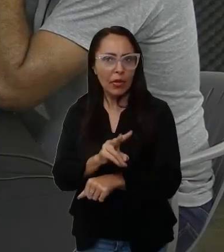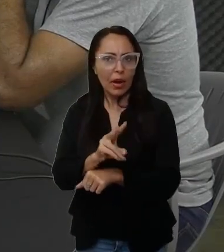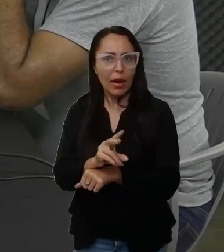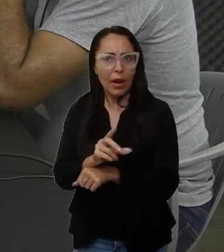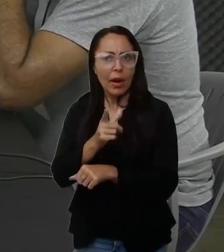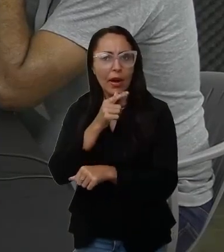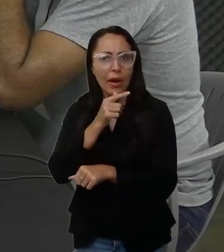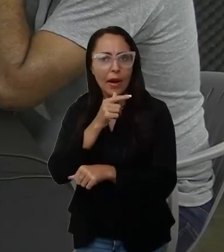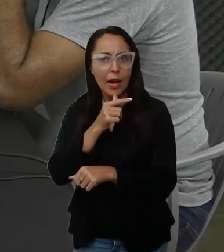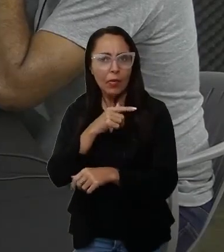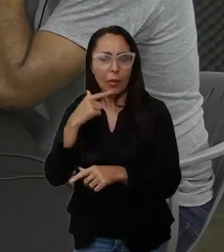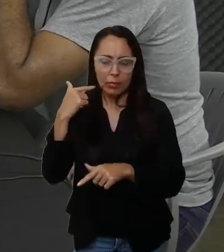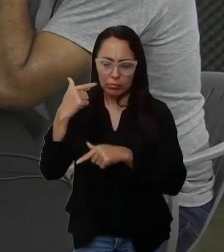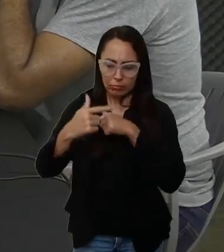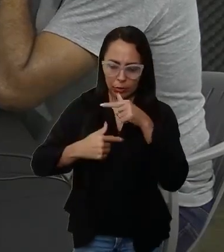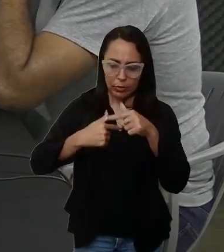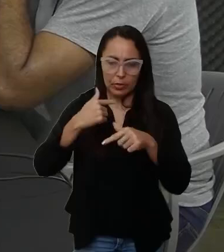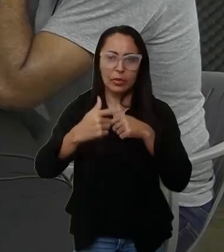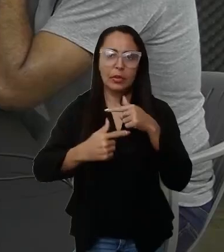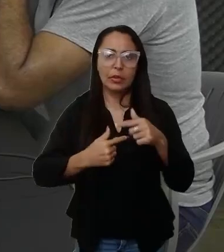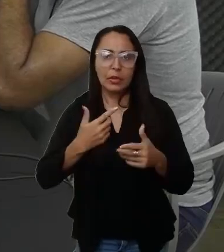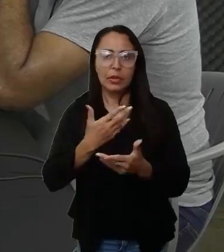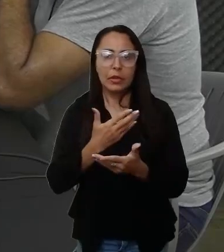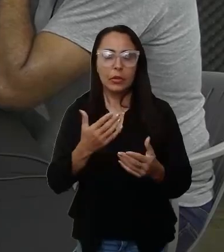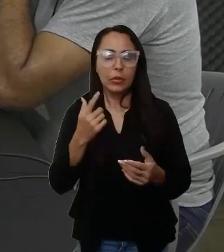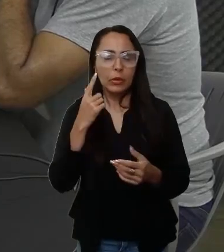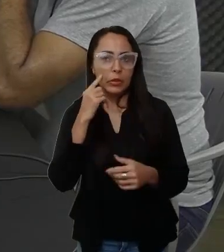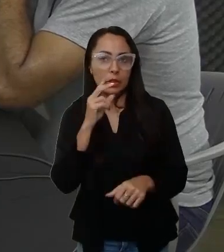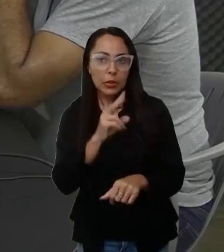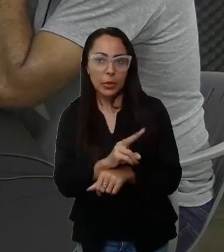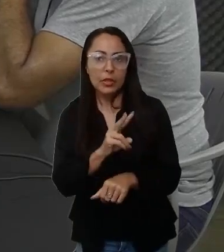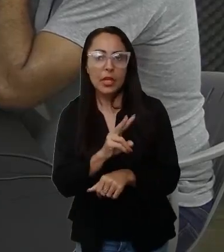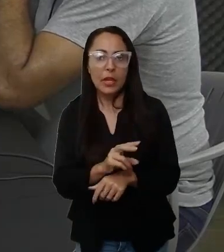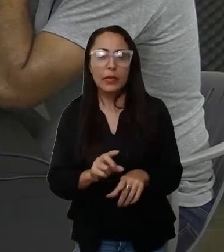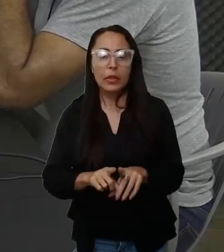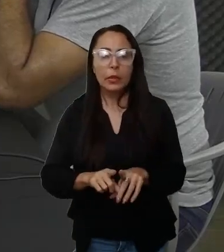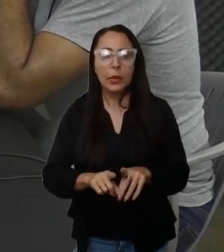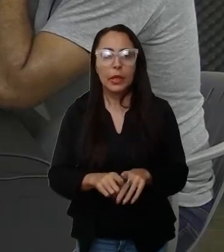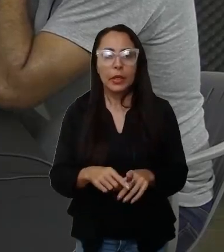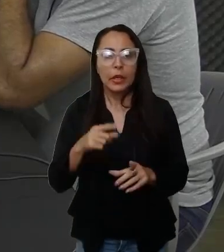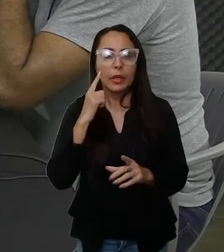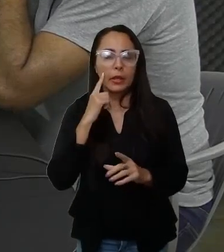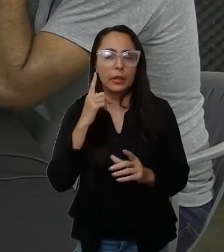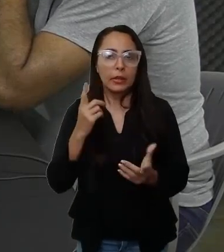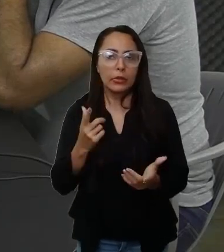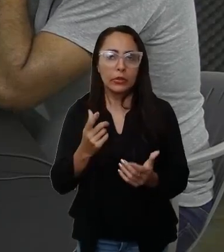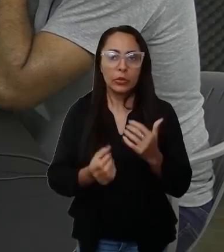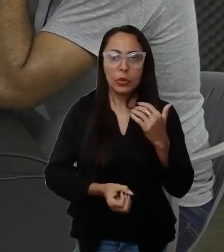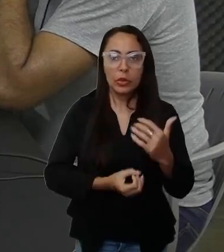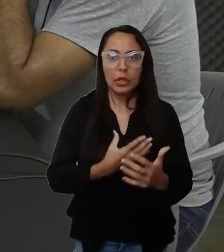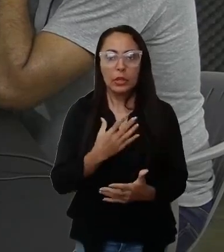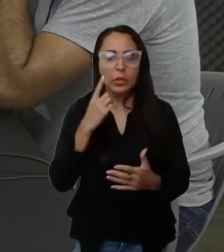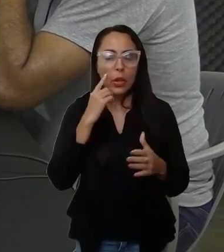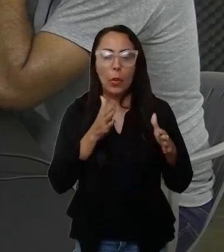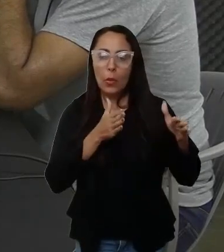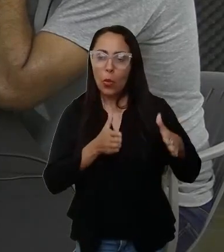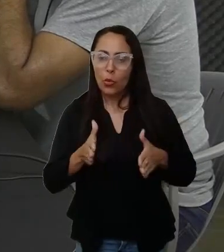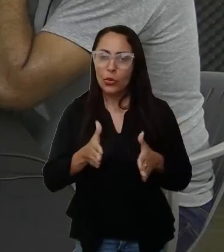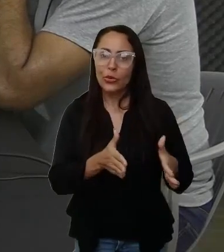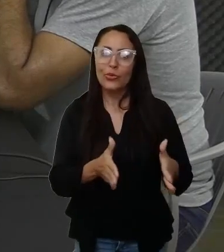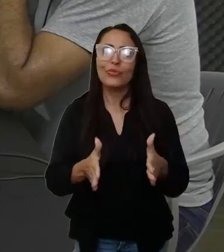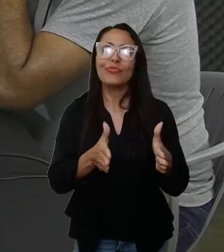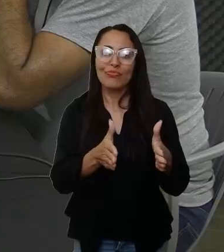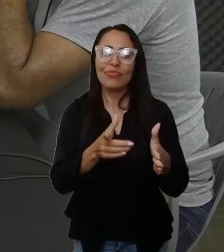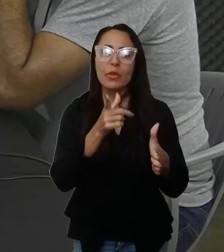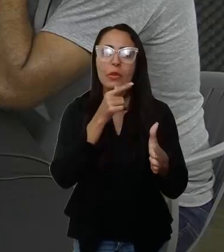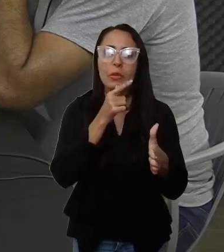para as próximas gerações. Com isso, a gente preserva as nascentes, preserva o percurso do rio,